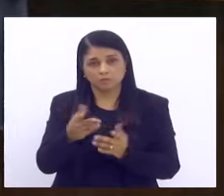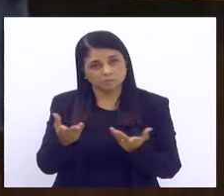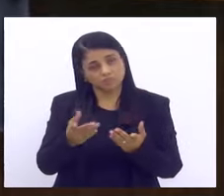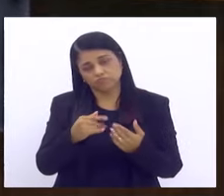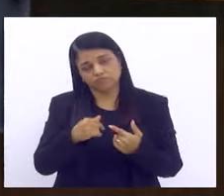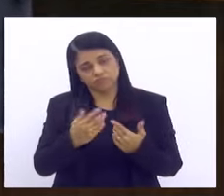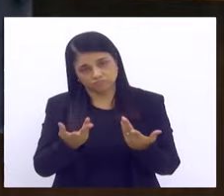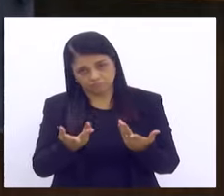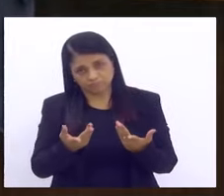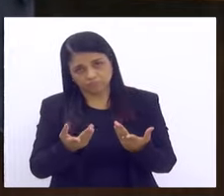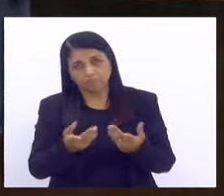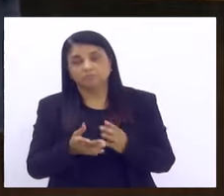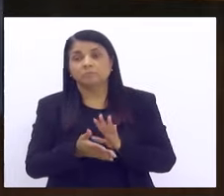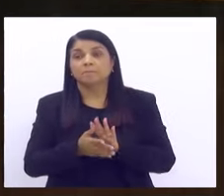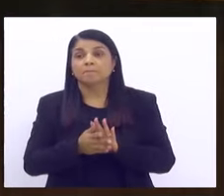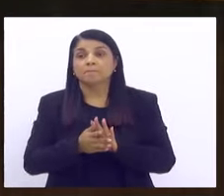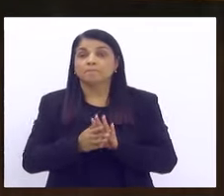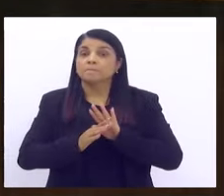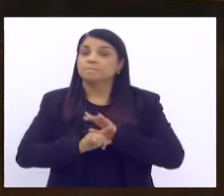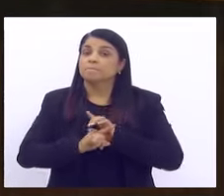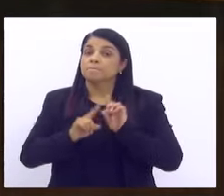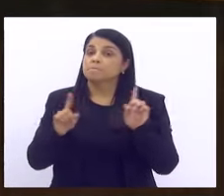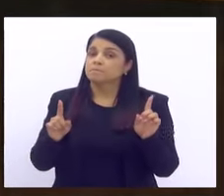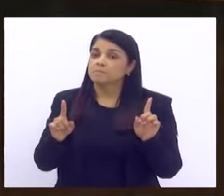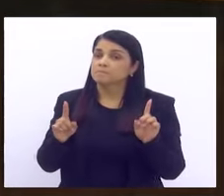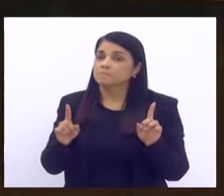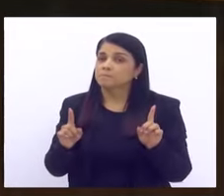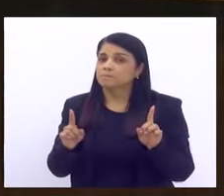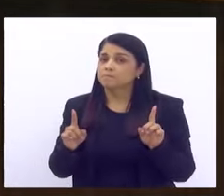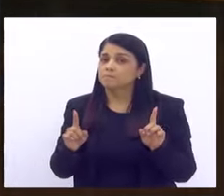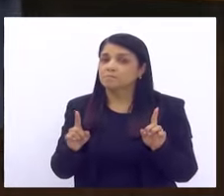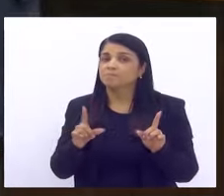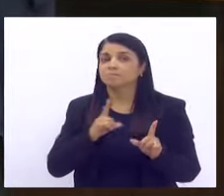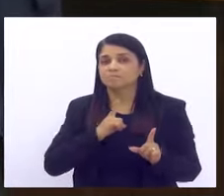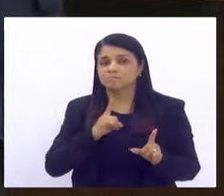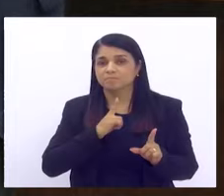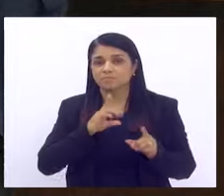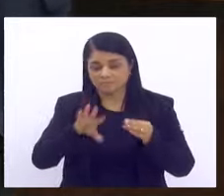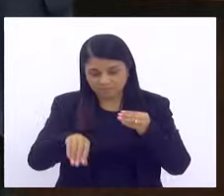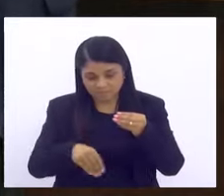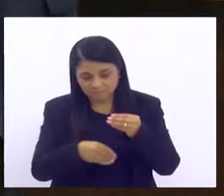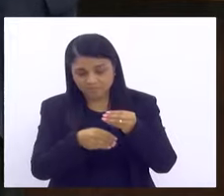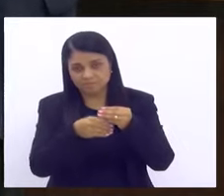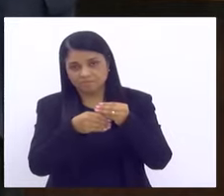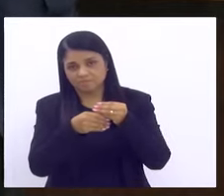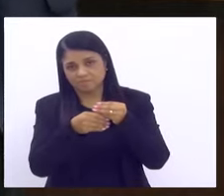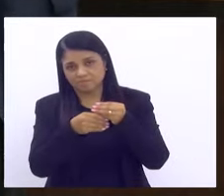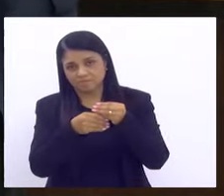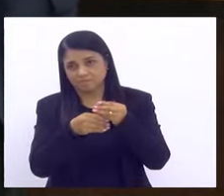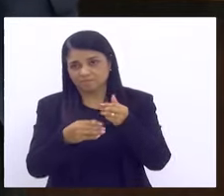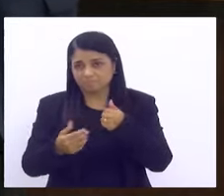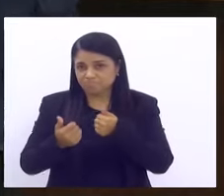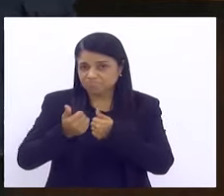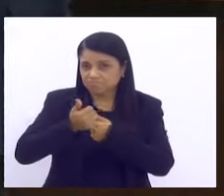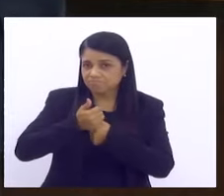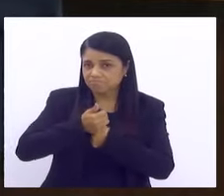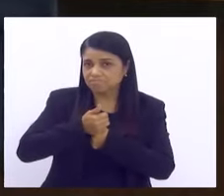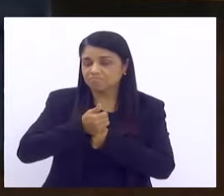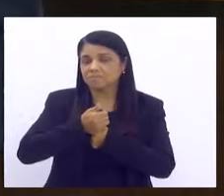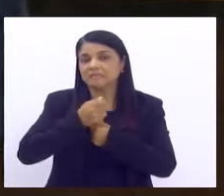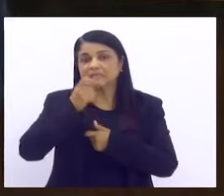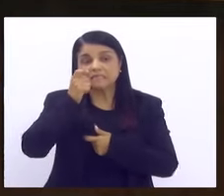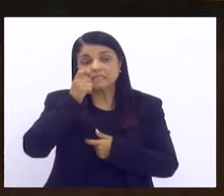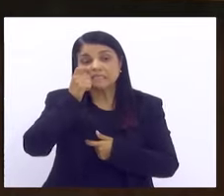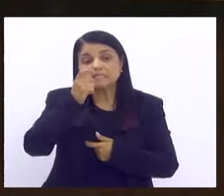programa. Mas aí, senhora presidenta, a gente tem emendas supressivas que tiram, a quem